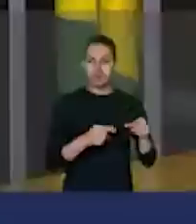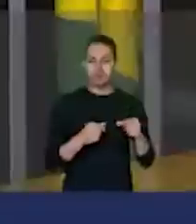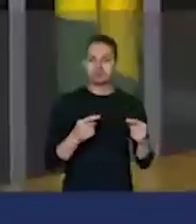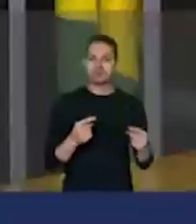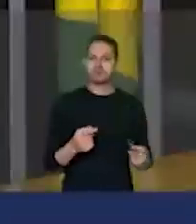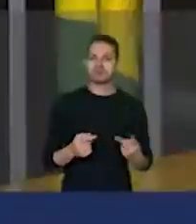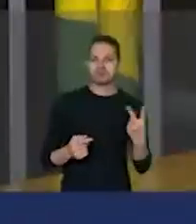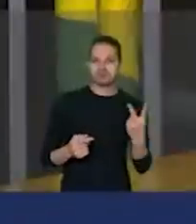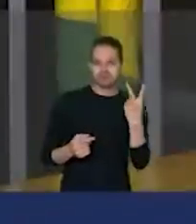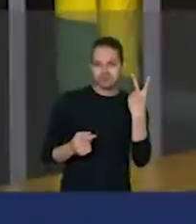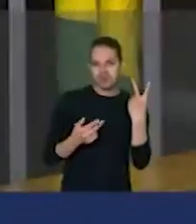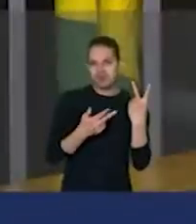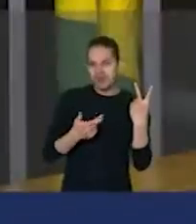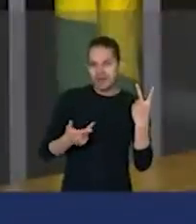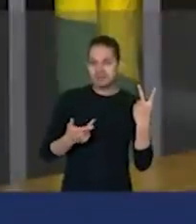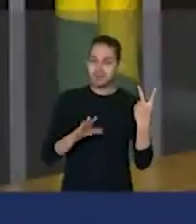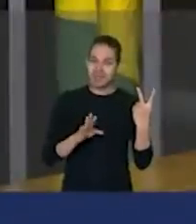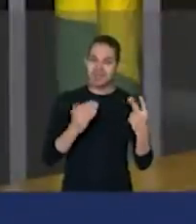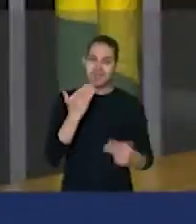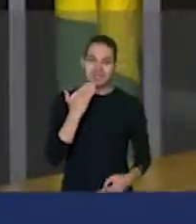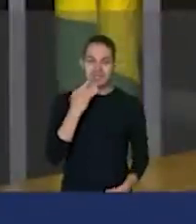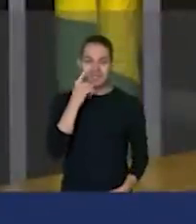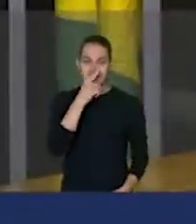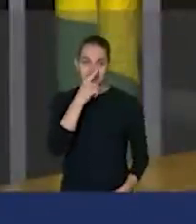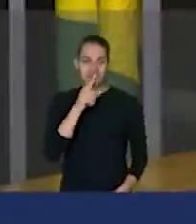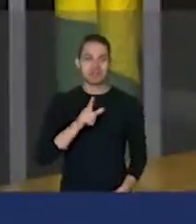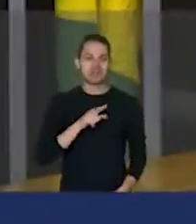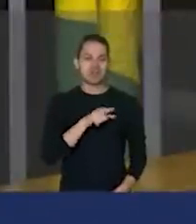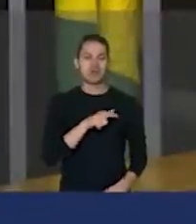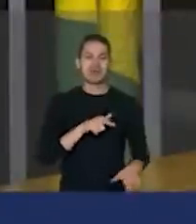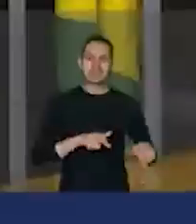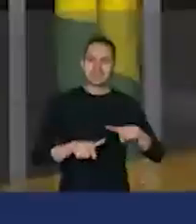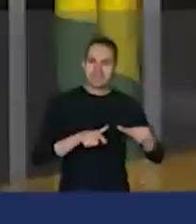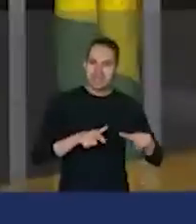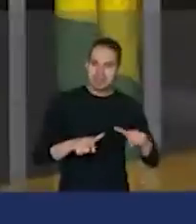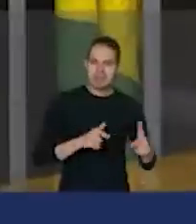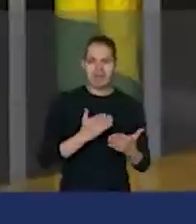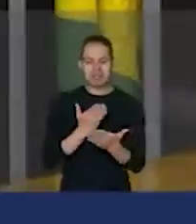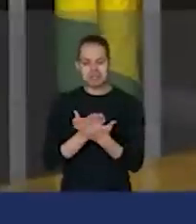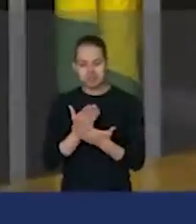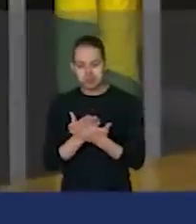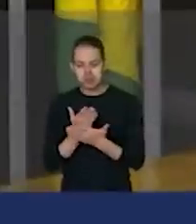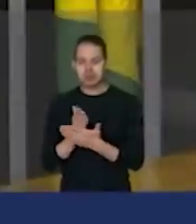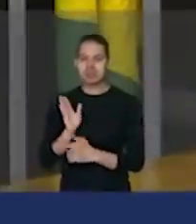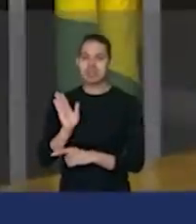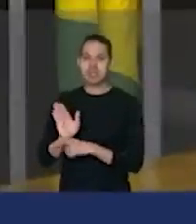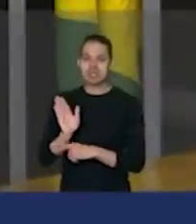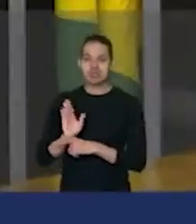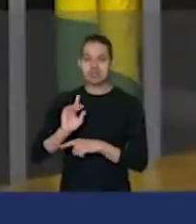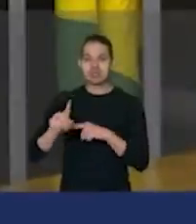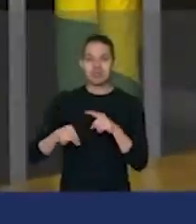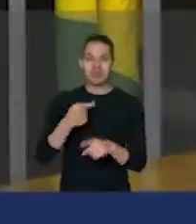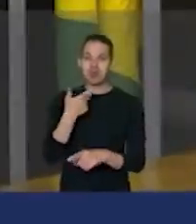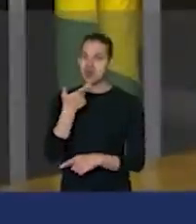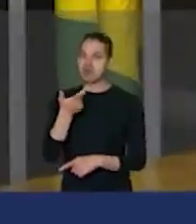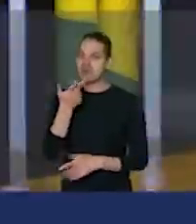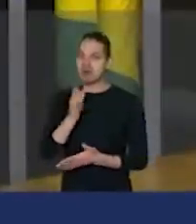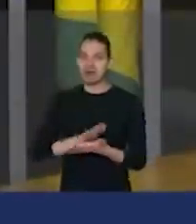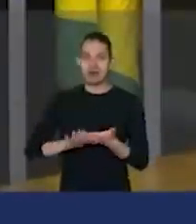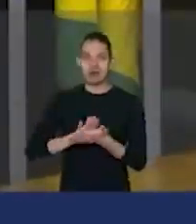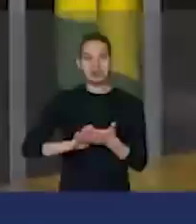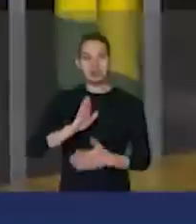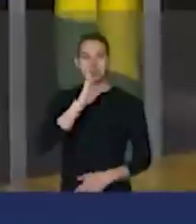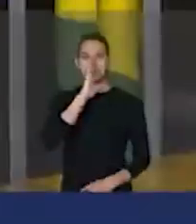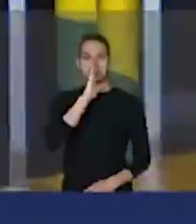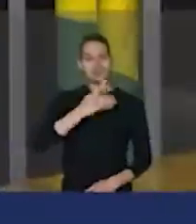tem um grande defeito ele trabalha ele estuda ele ajuda mas depois ele não fala a gente